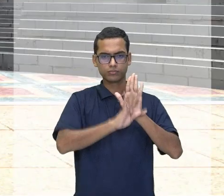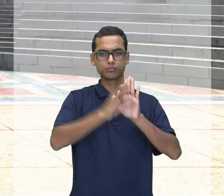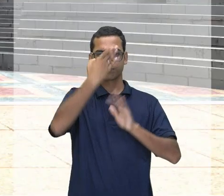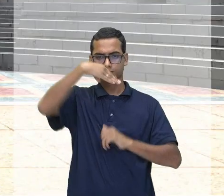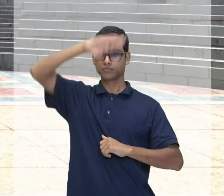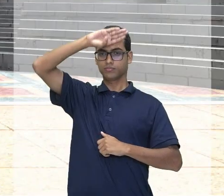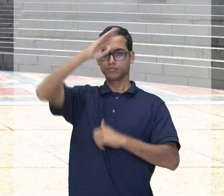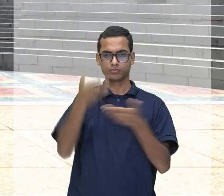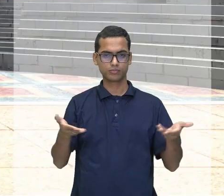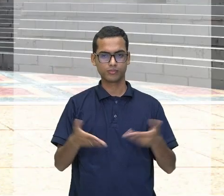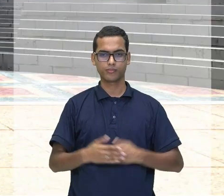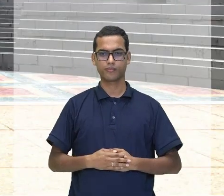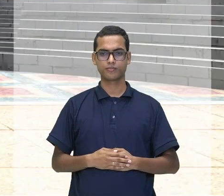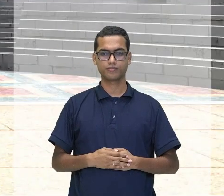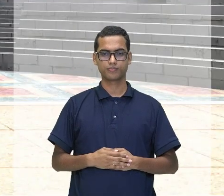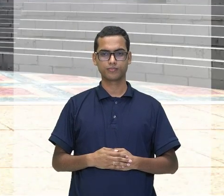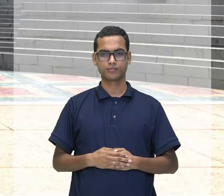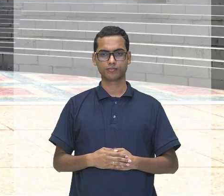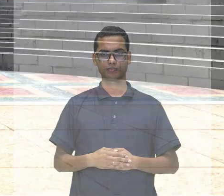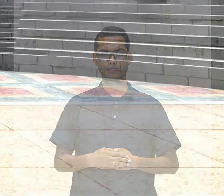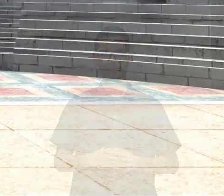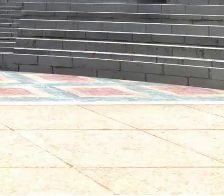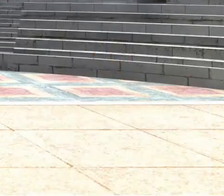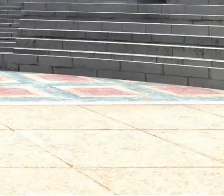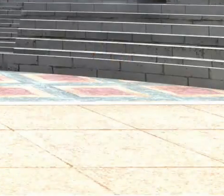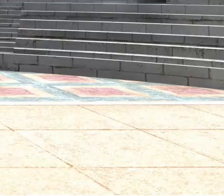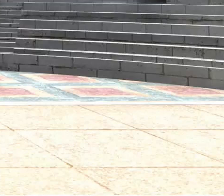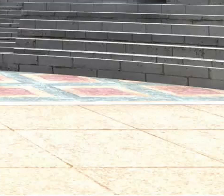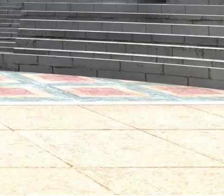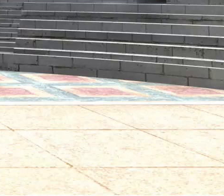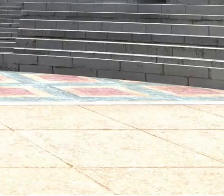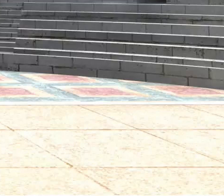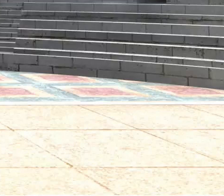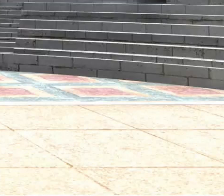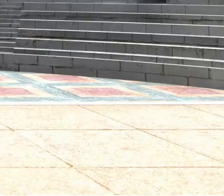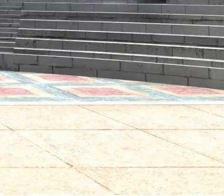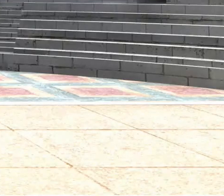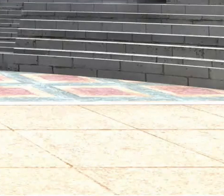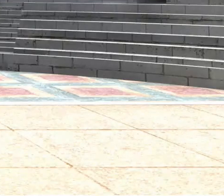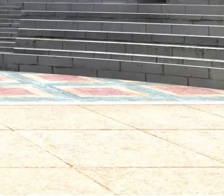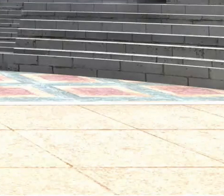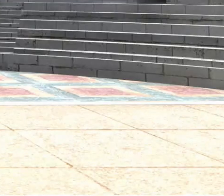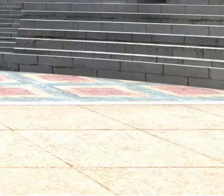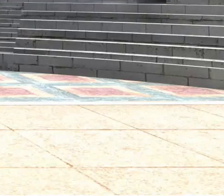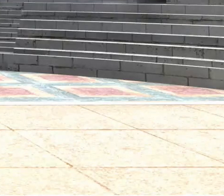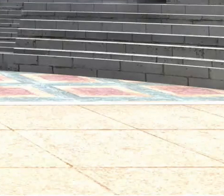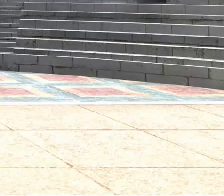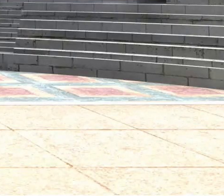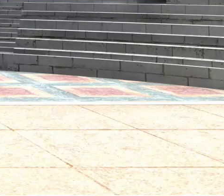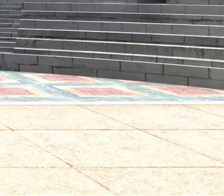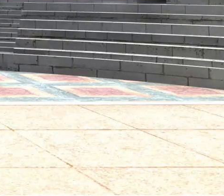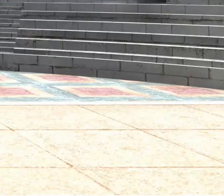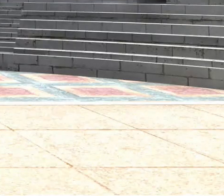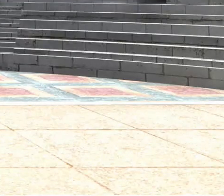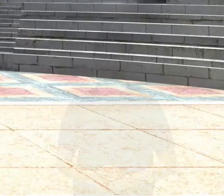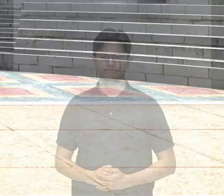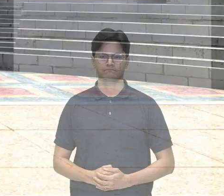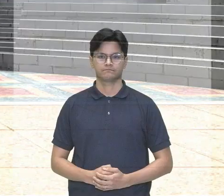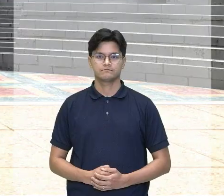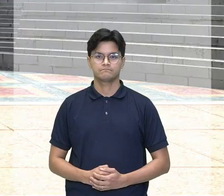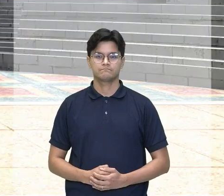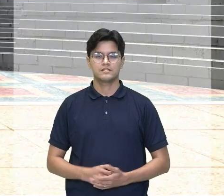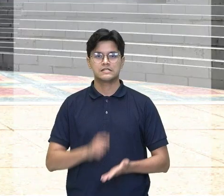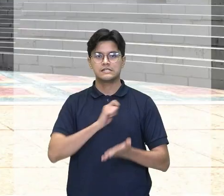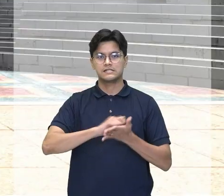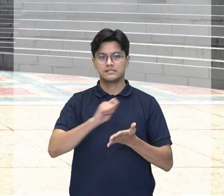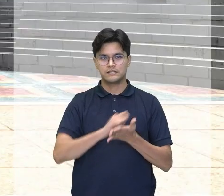só. Muito bem. É escrito para ser representado por atores, né?